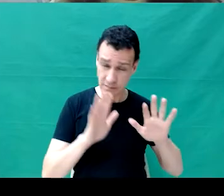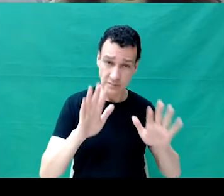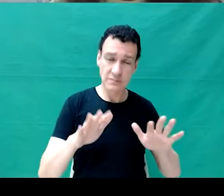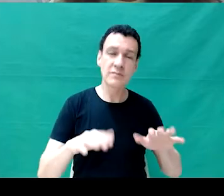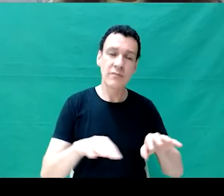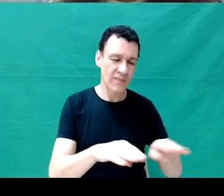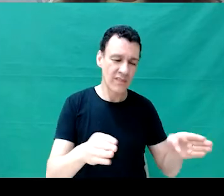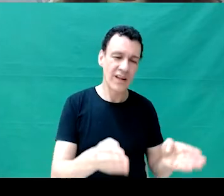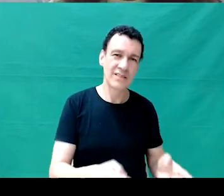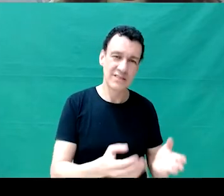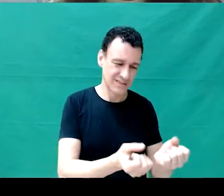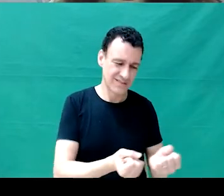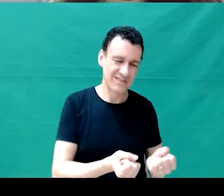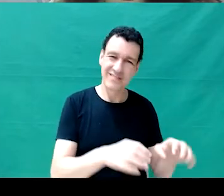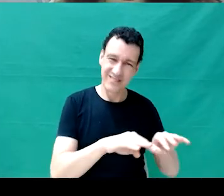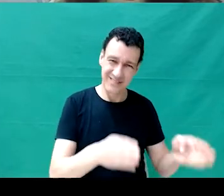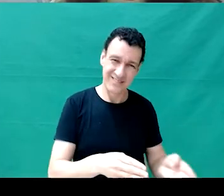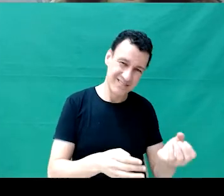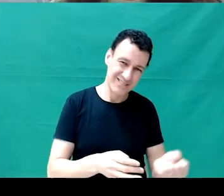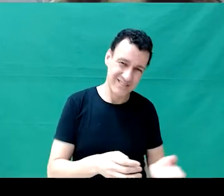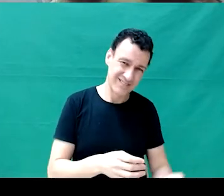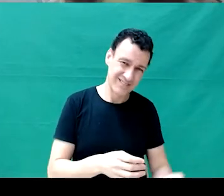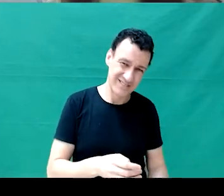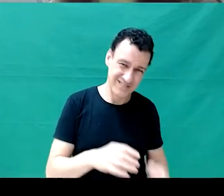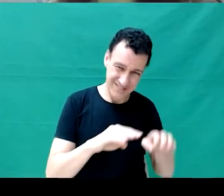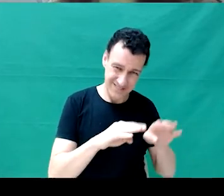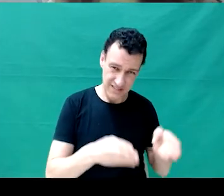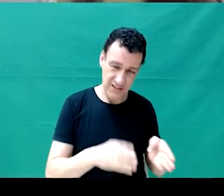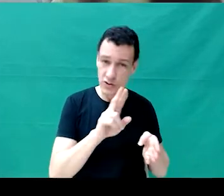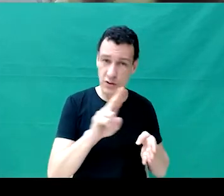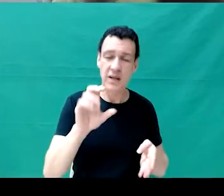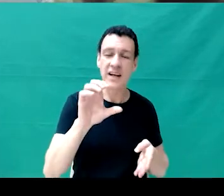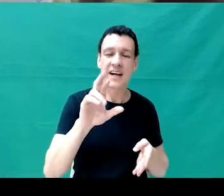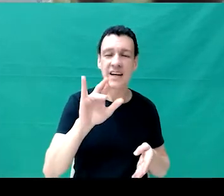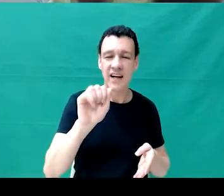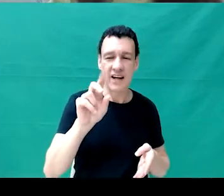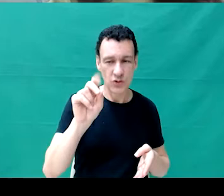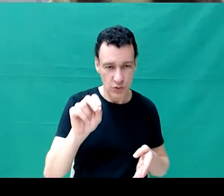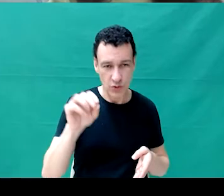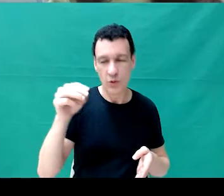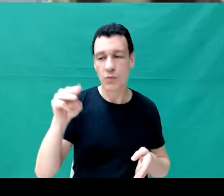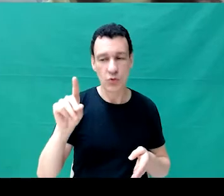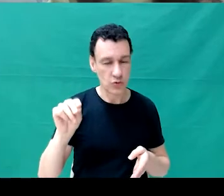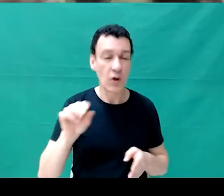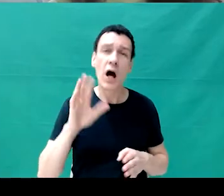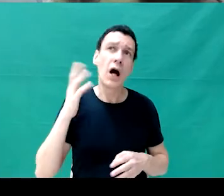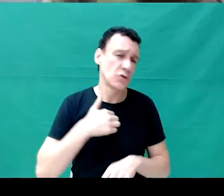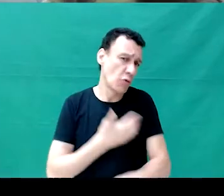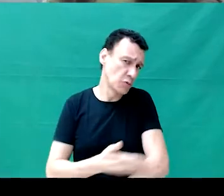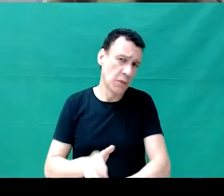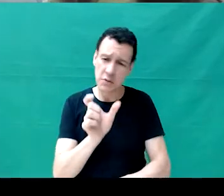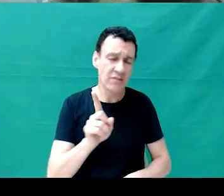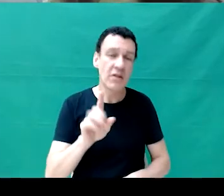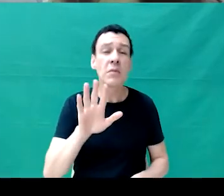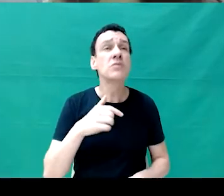do criado mudo, eu não falava muito, mas eu não tinha noção do que significava. E aí eu vou falar um pouquinho